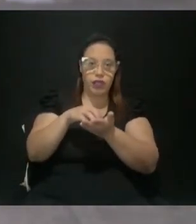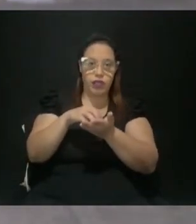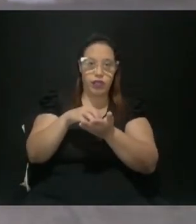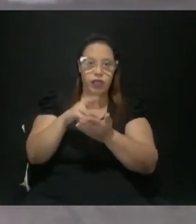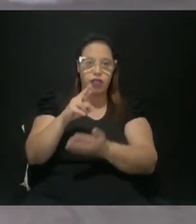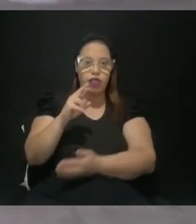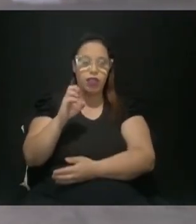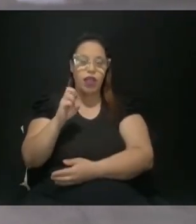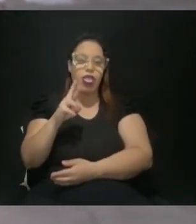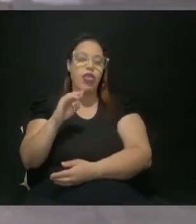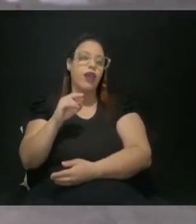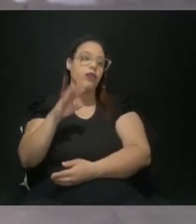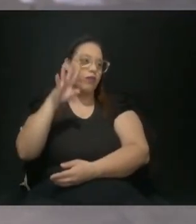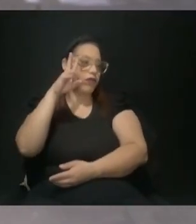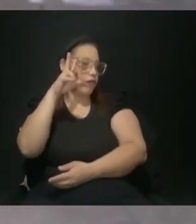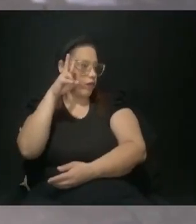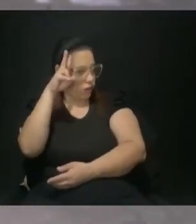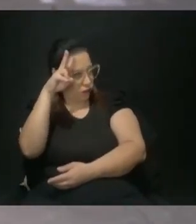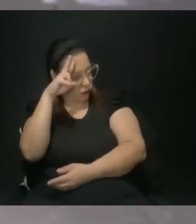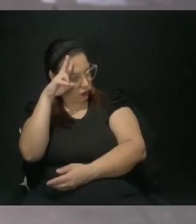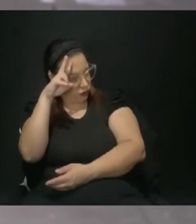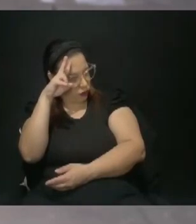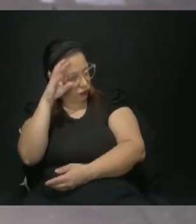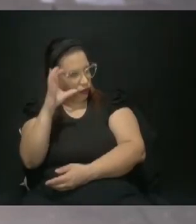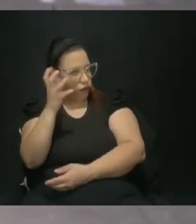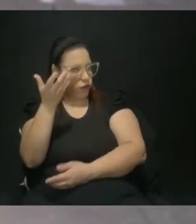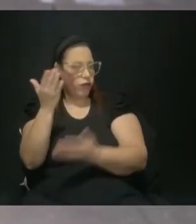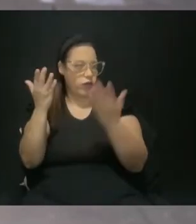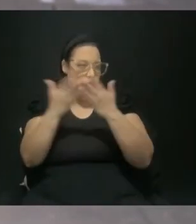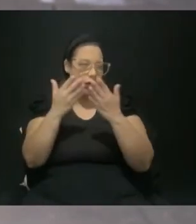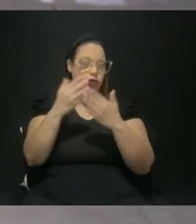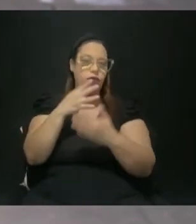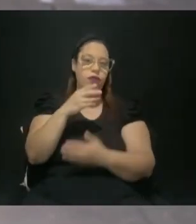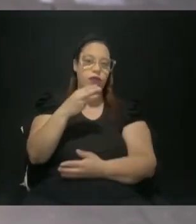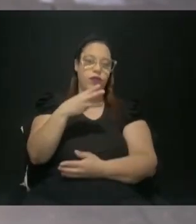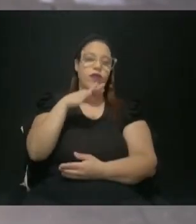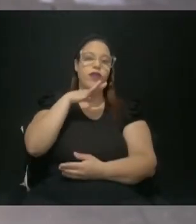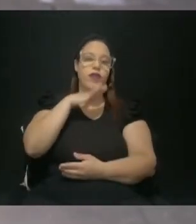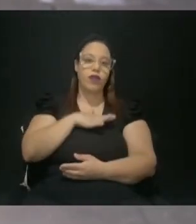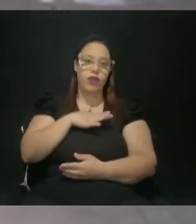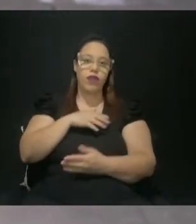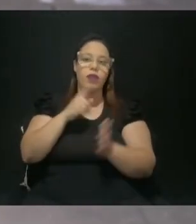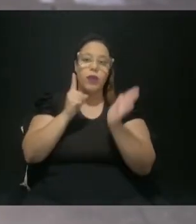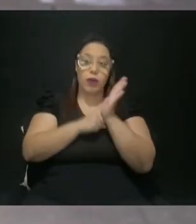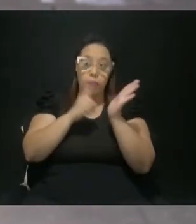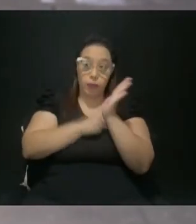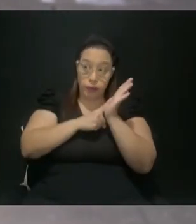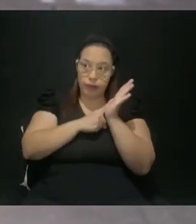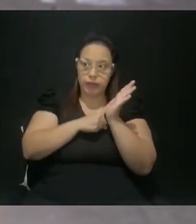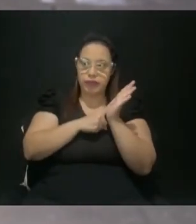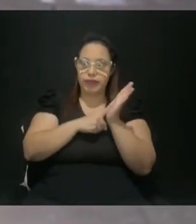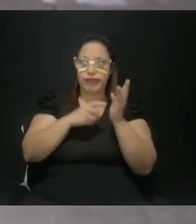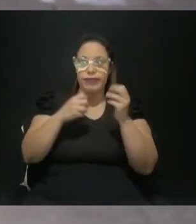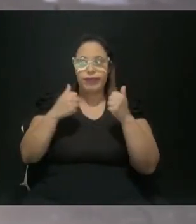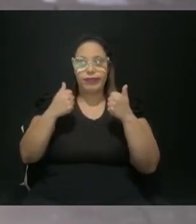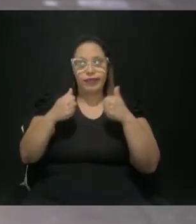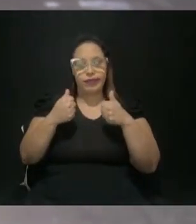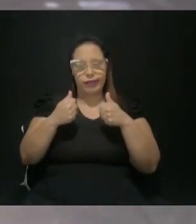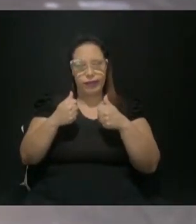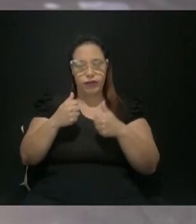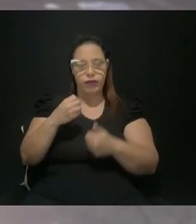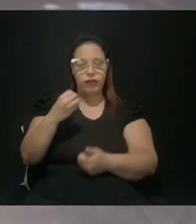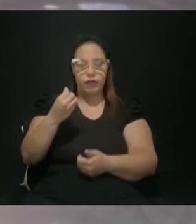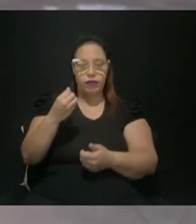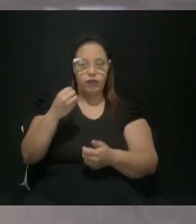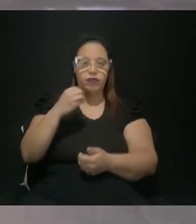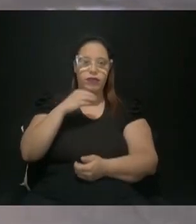o atendimento acontece hoje até às 3 horas e precisa de agendamento, né? O atendimento acontece das 9h30 até às